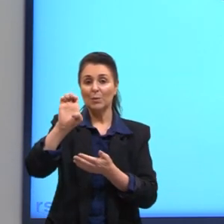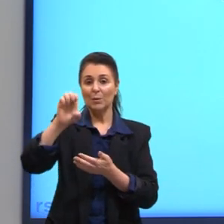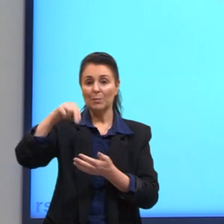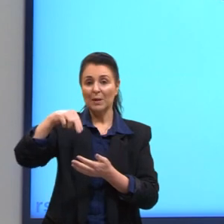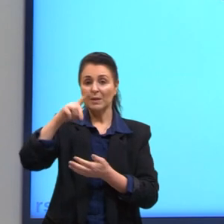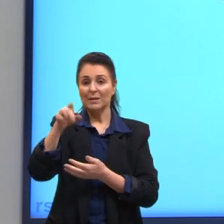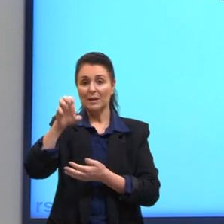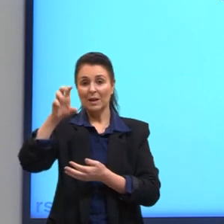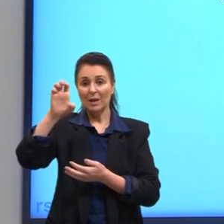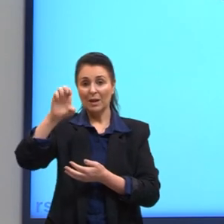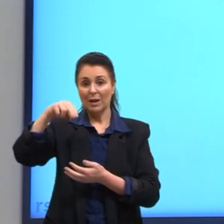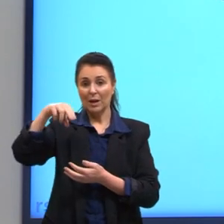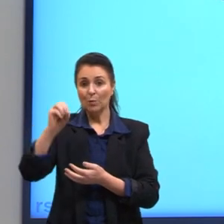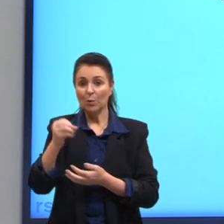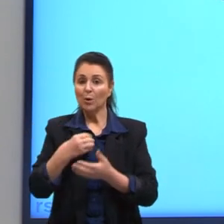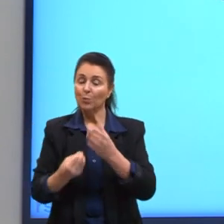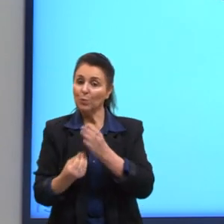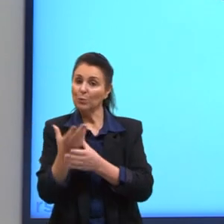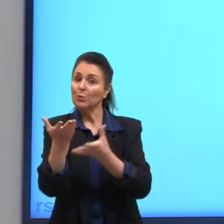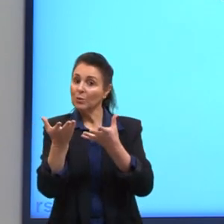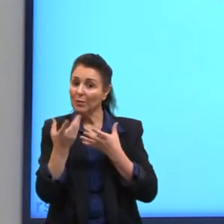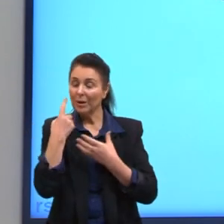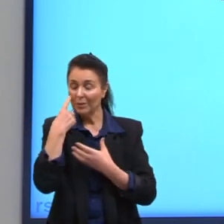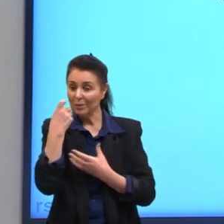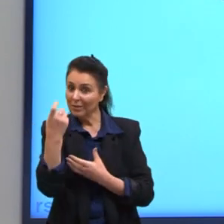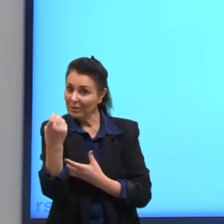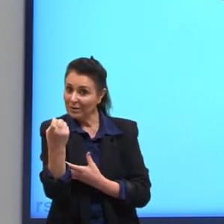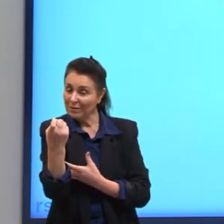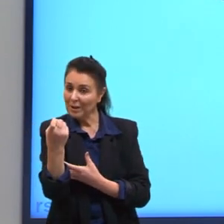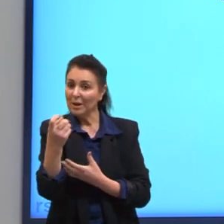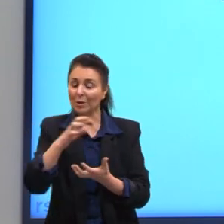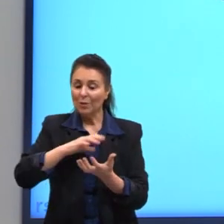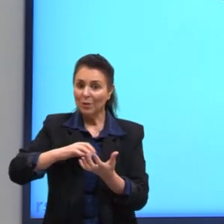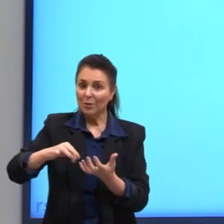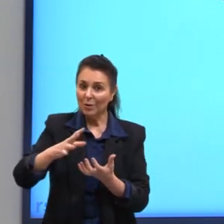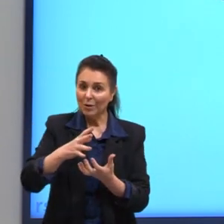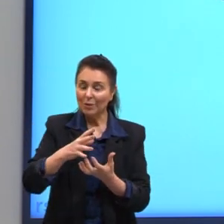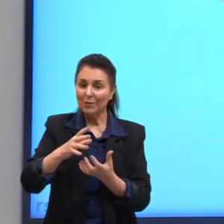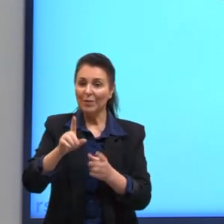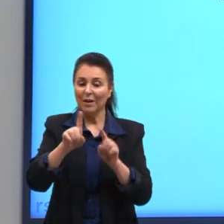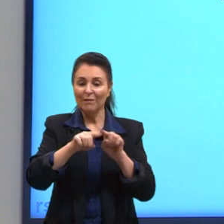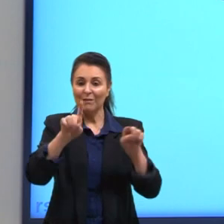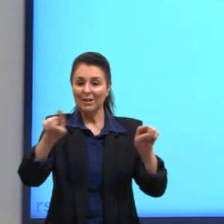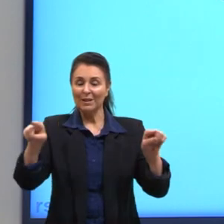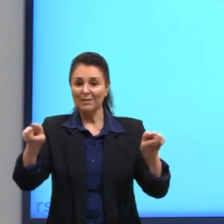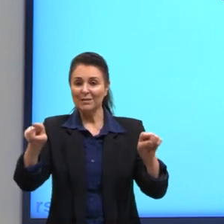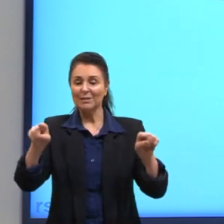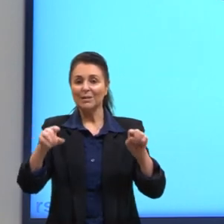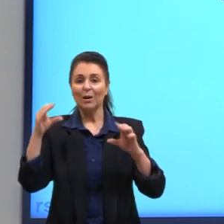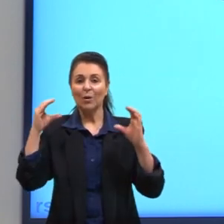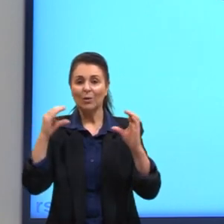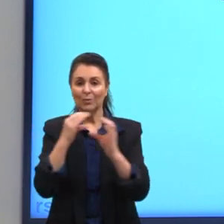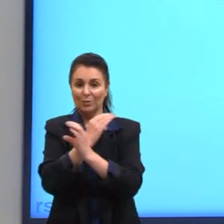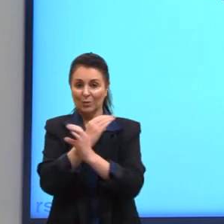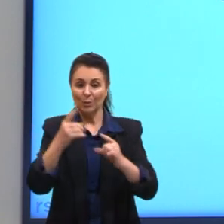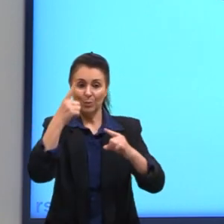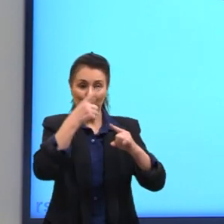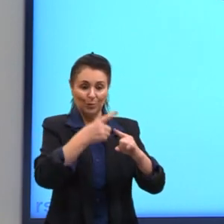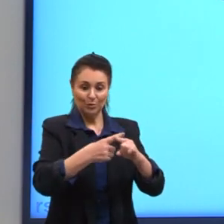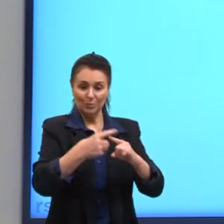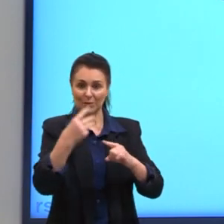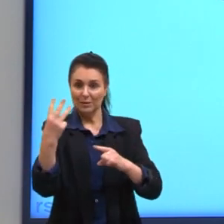produto de interesse como que eu vou fazer o cálculo da minha variação de entalpia Global eu vou multiplicar